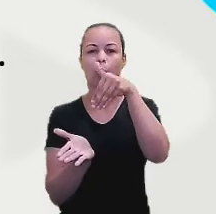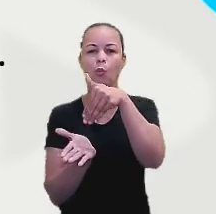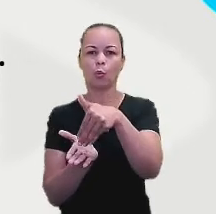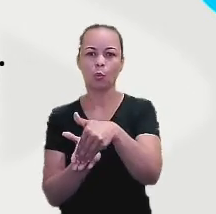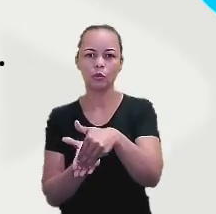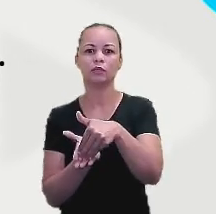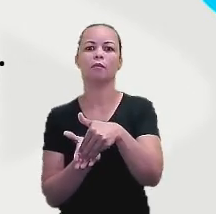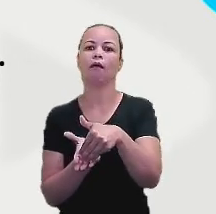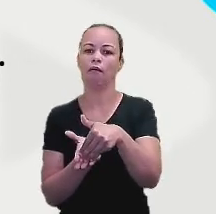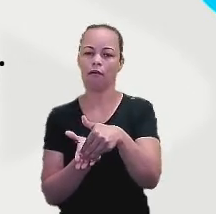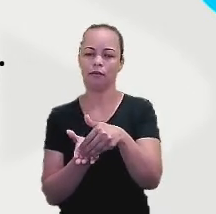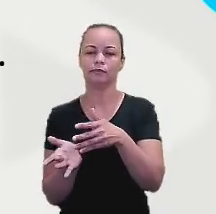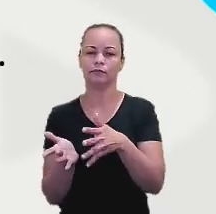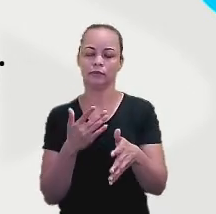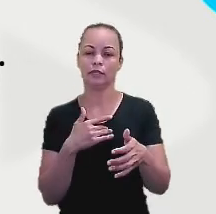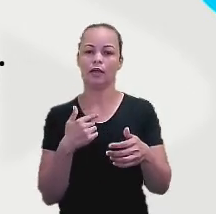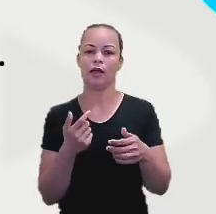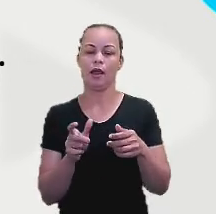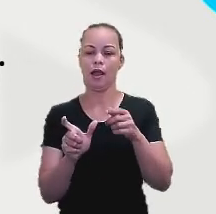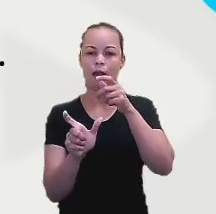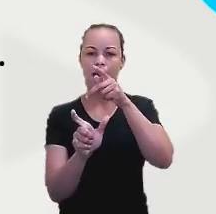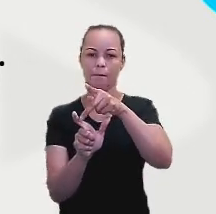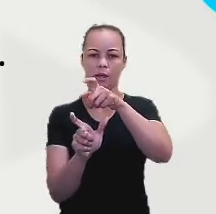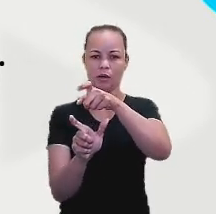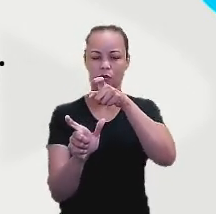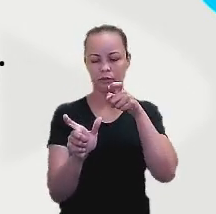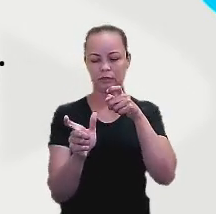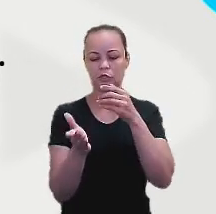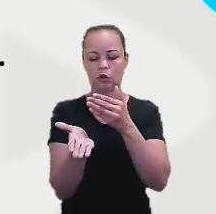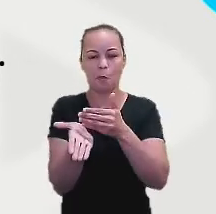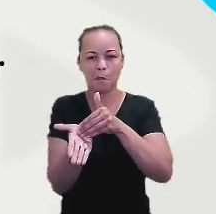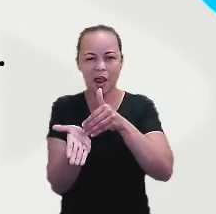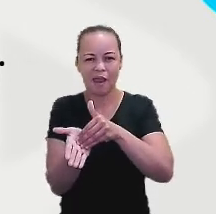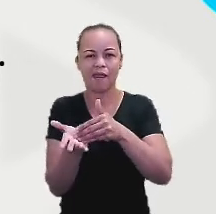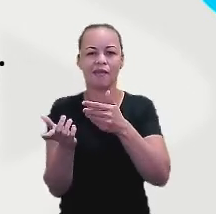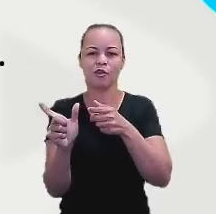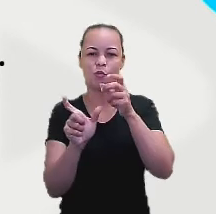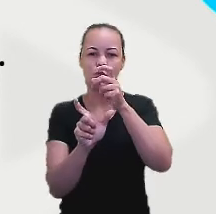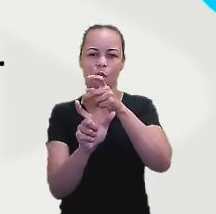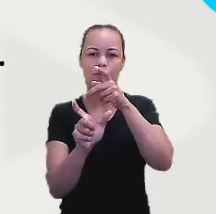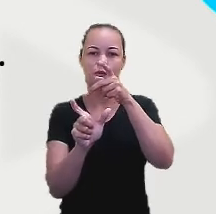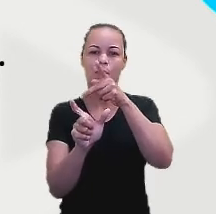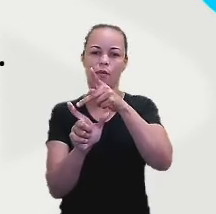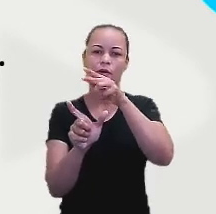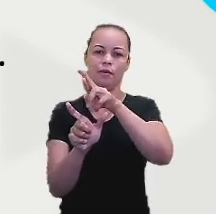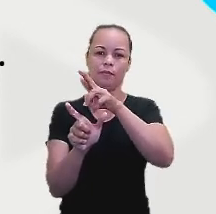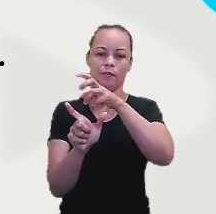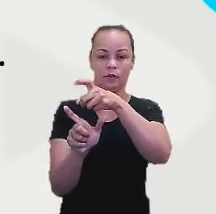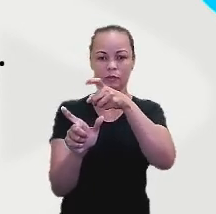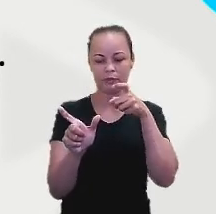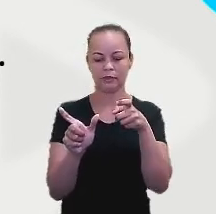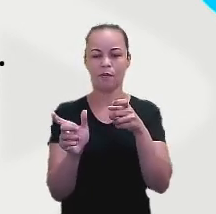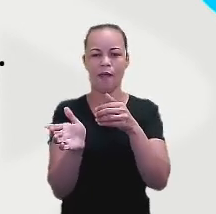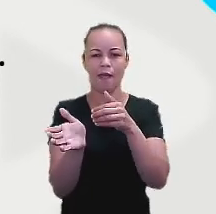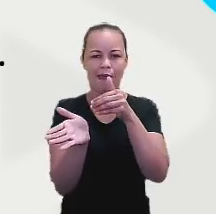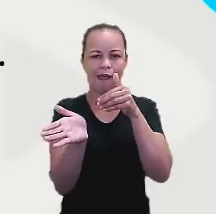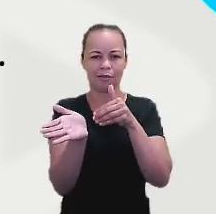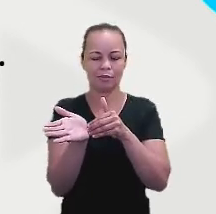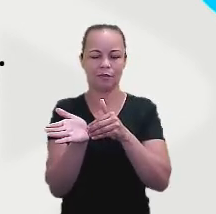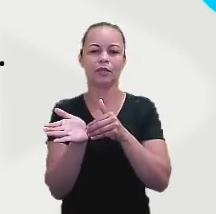última. A paroxítona é a penúltima e a proparoxítona é a antepenúltima.